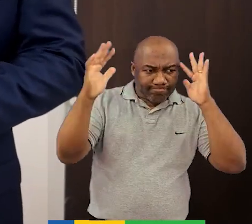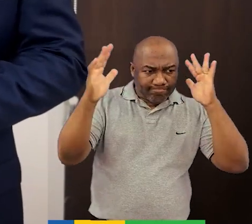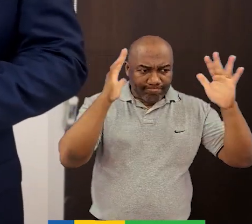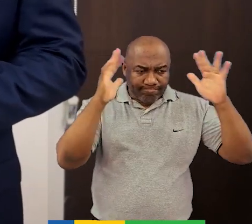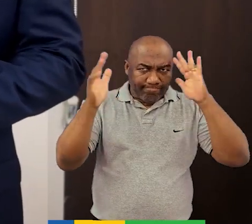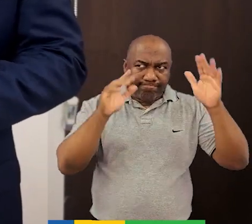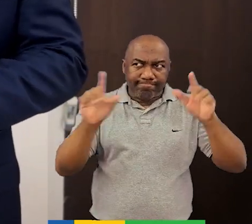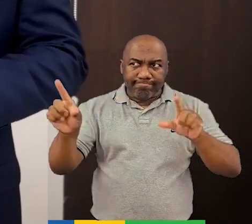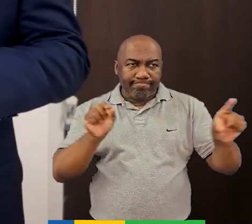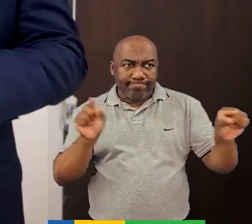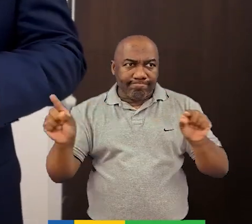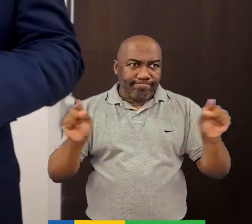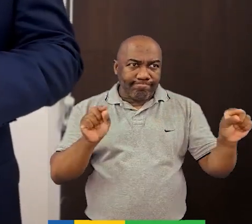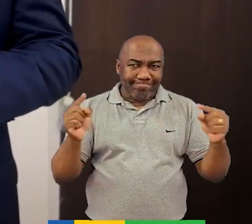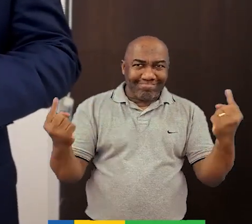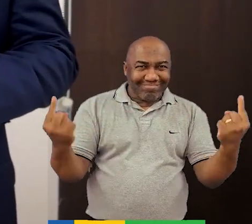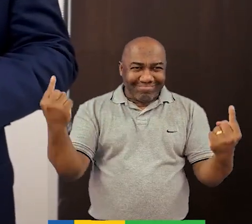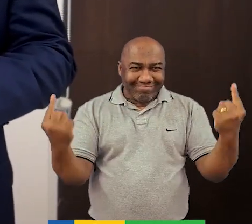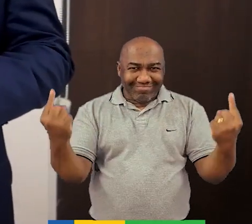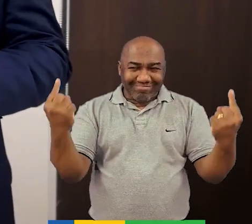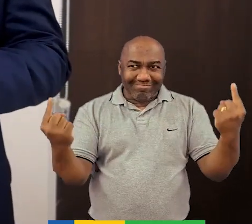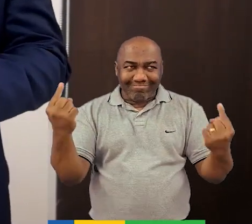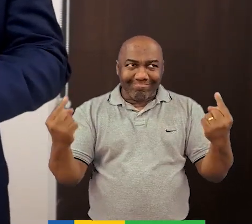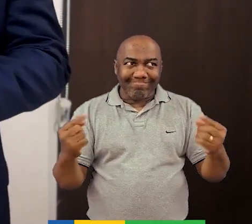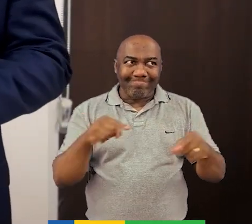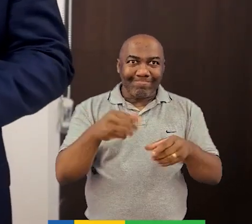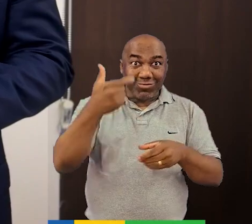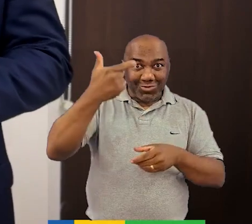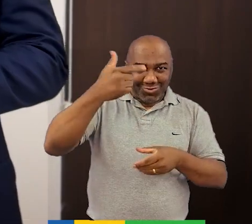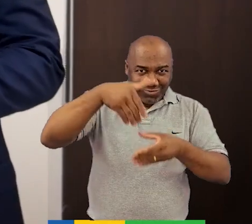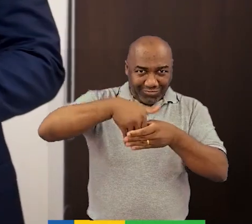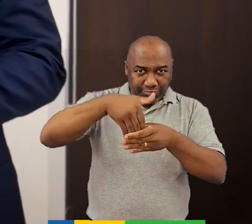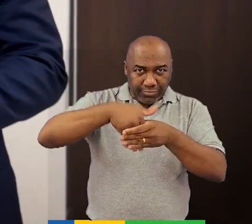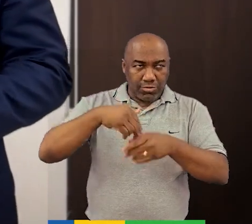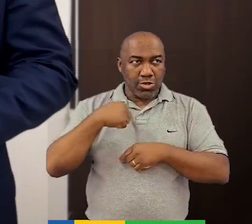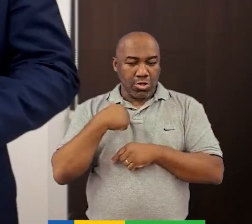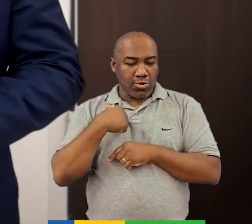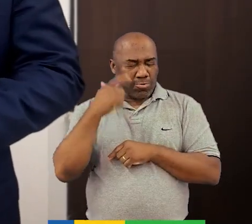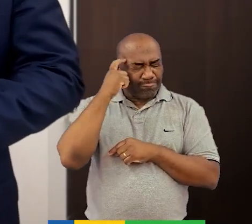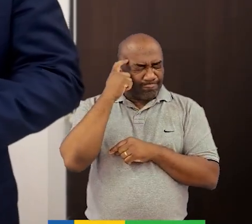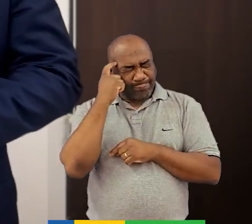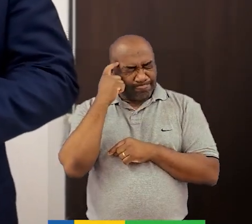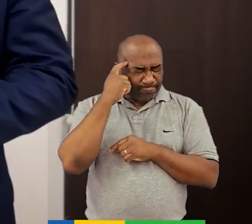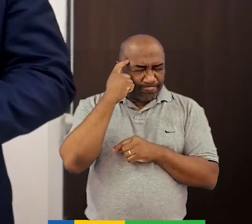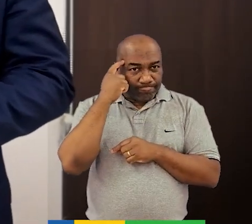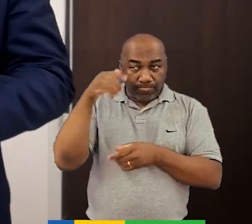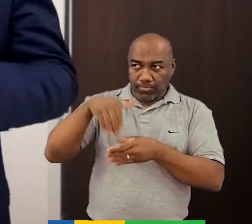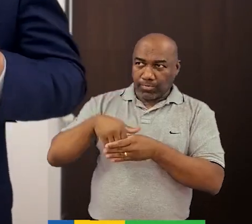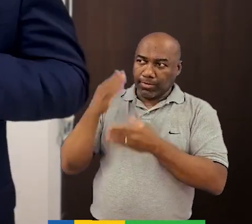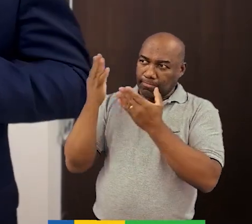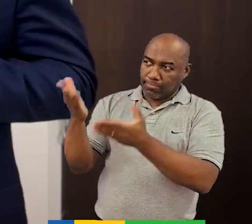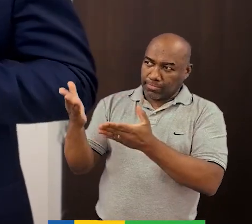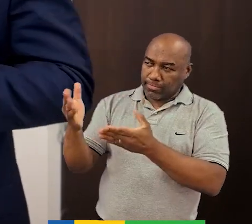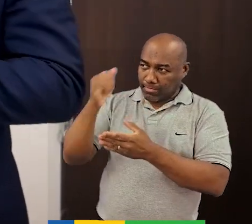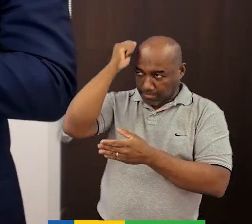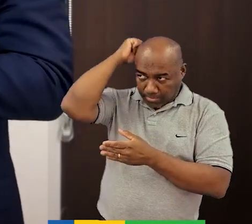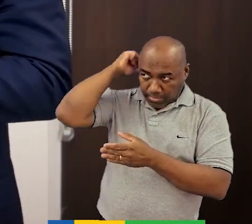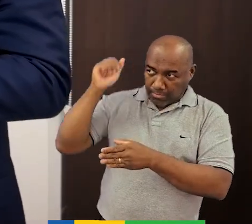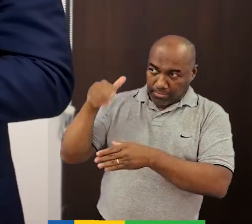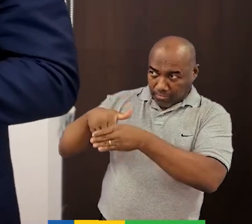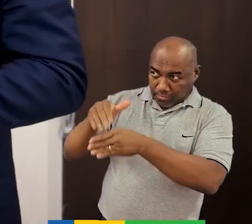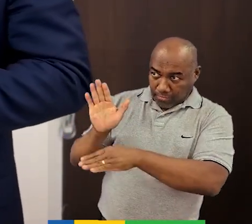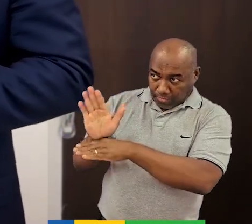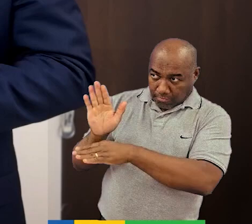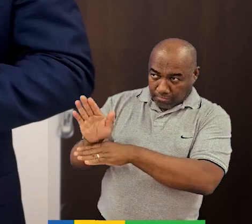semana, analisando aí as duas opções que a população escolheu para o segundo turno, eu resolvi, primeiro, Abílio, votar em